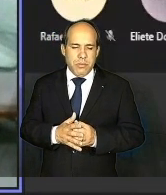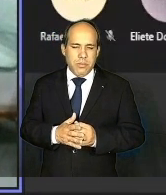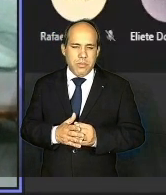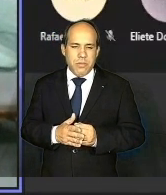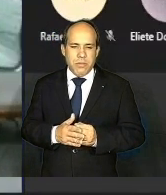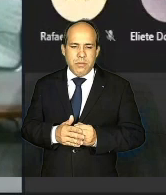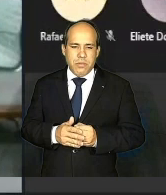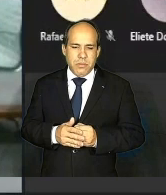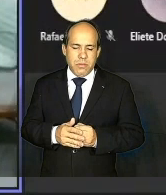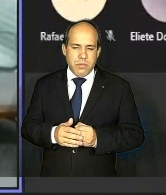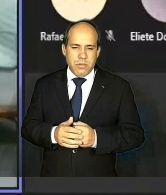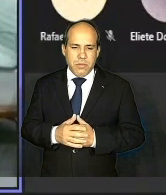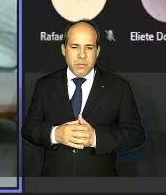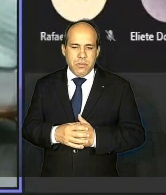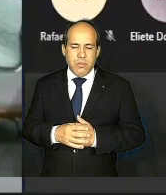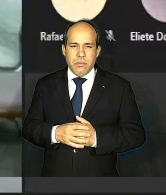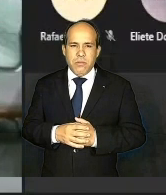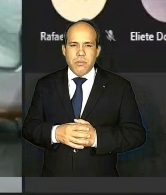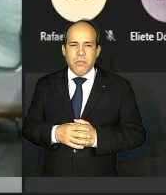Eu abri...